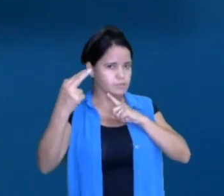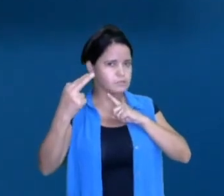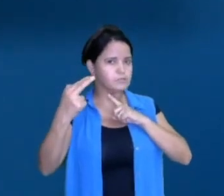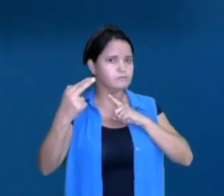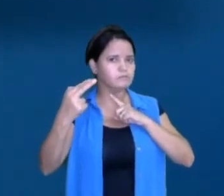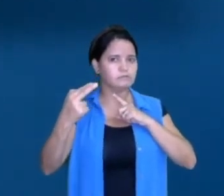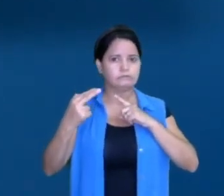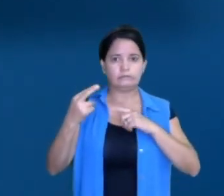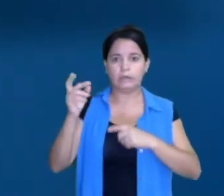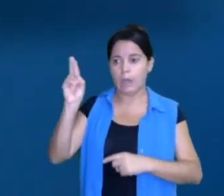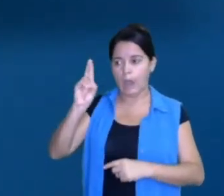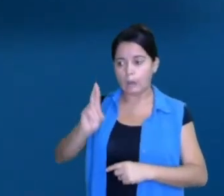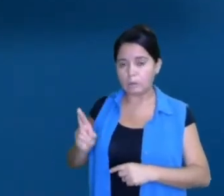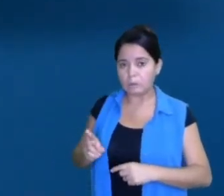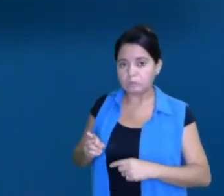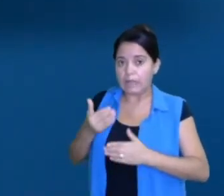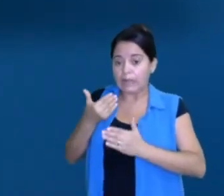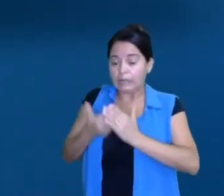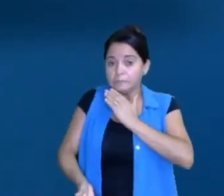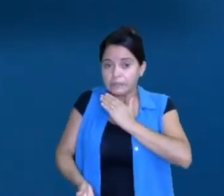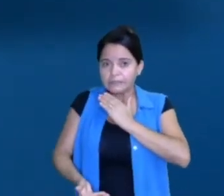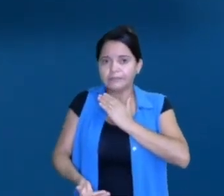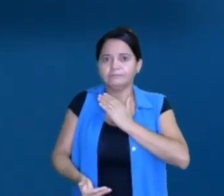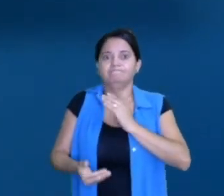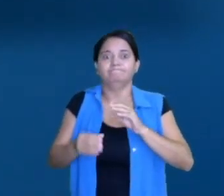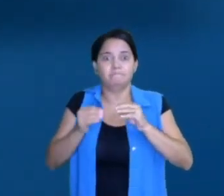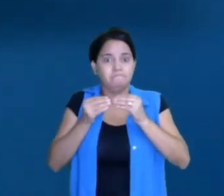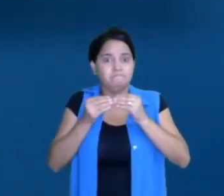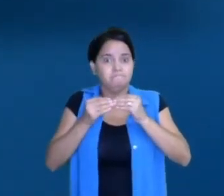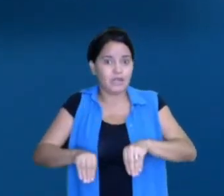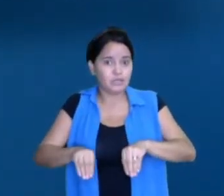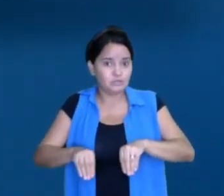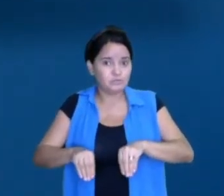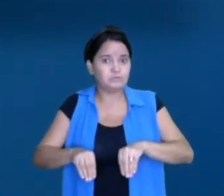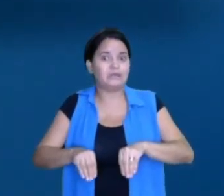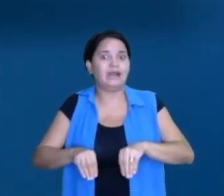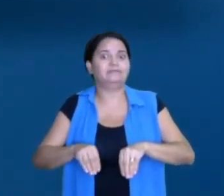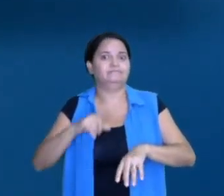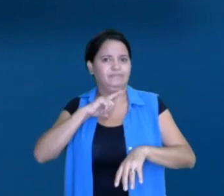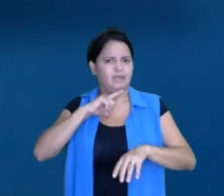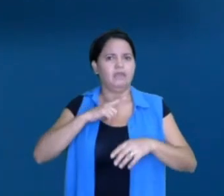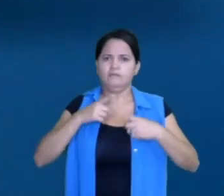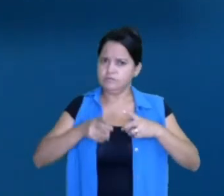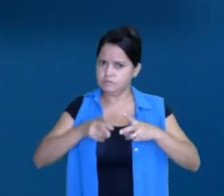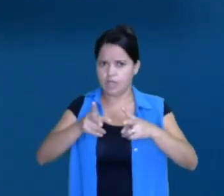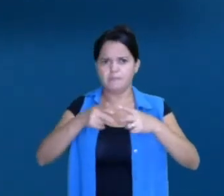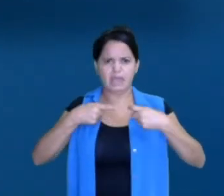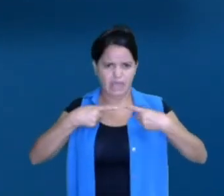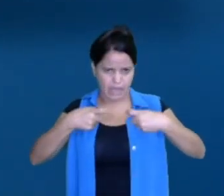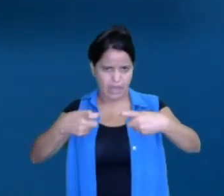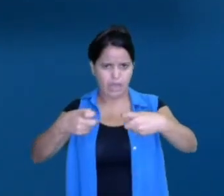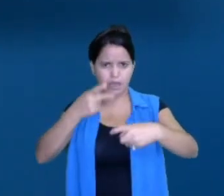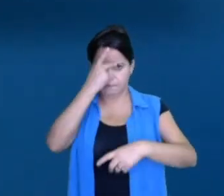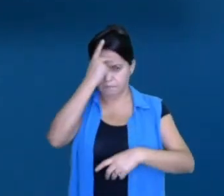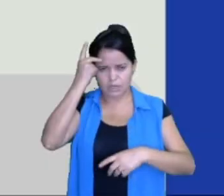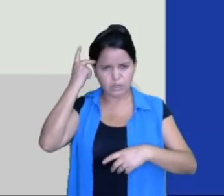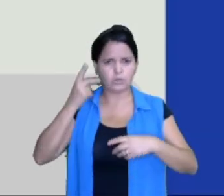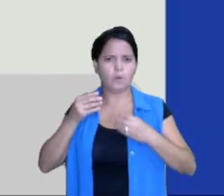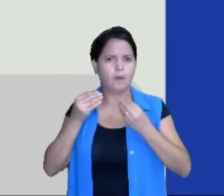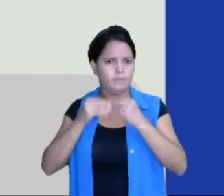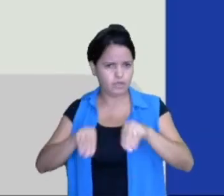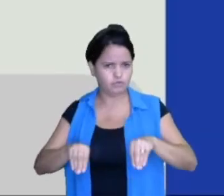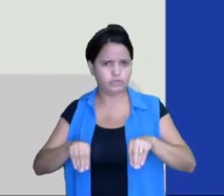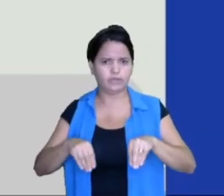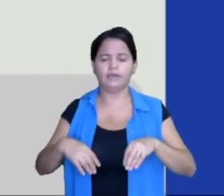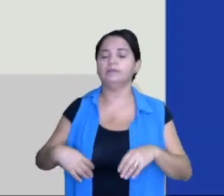guerra tem sempre prejuízos. As pessoas saem sempre prejudicadas. Vamos abrir a tela agora e fazer essa